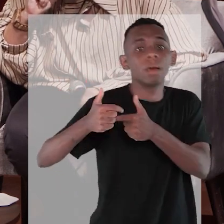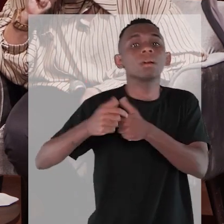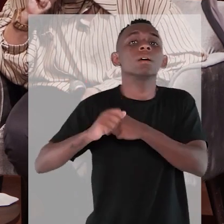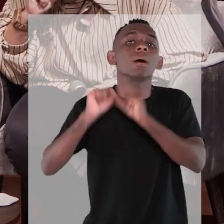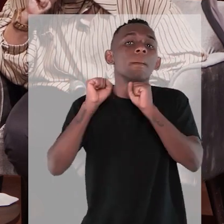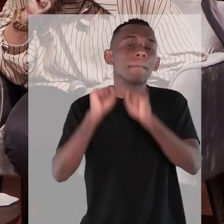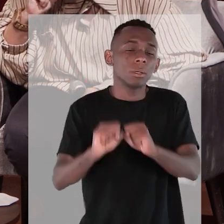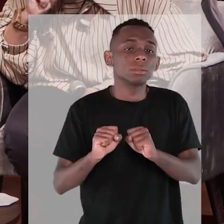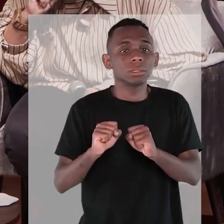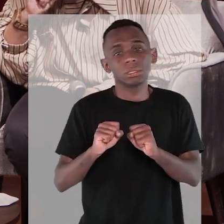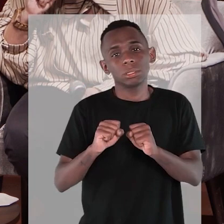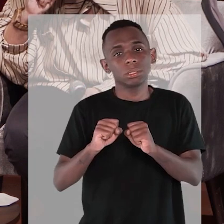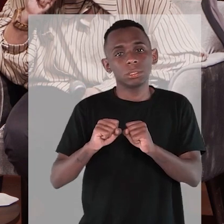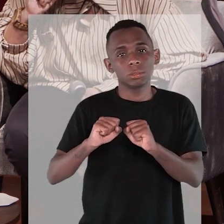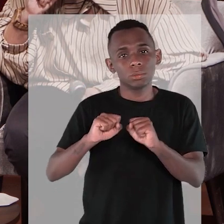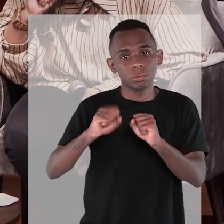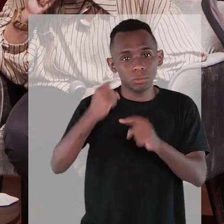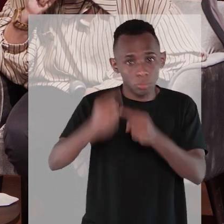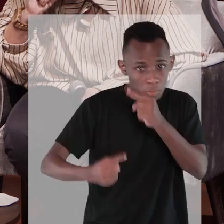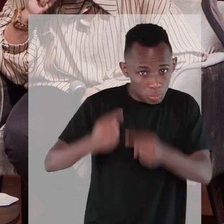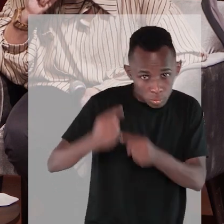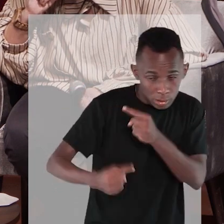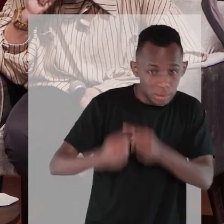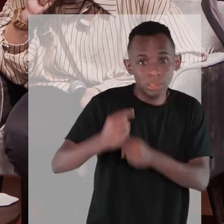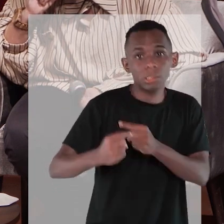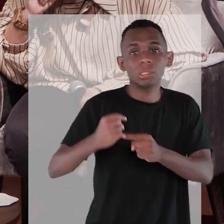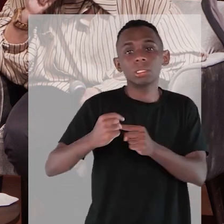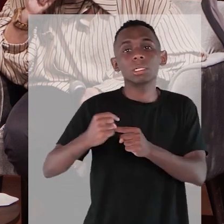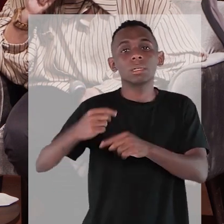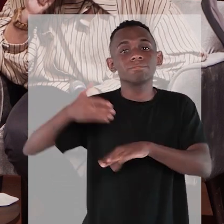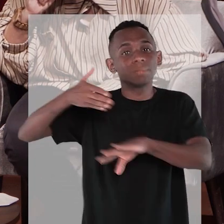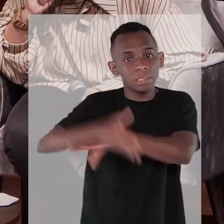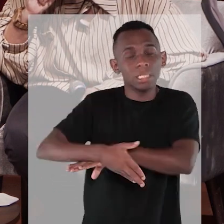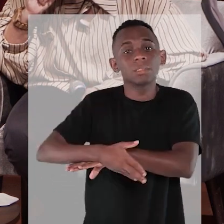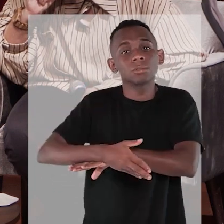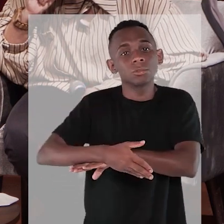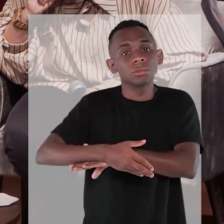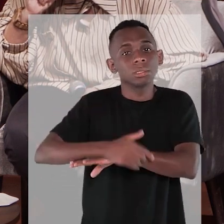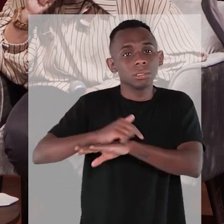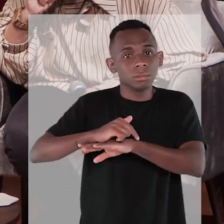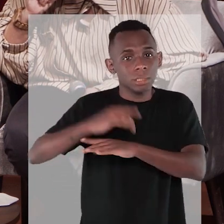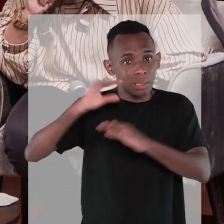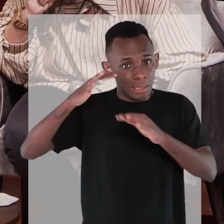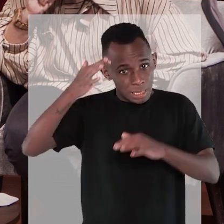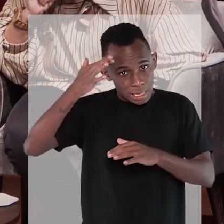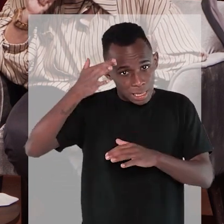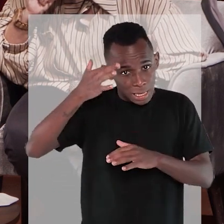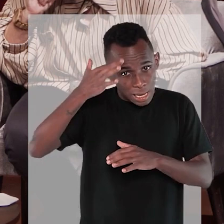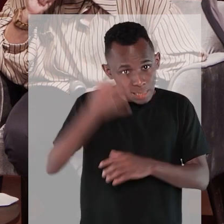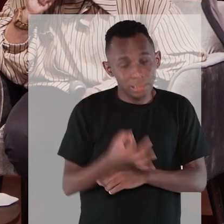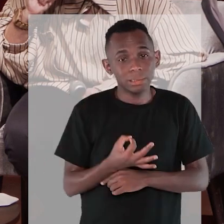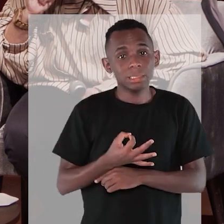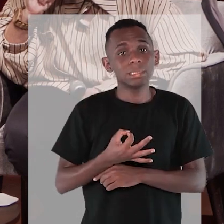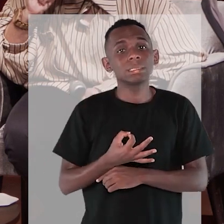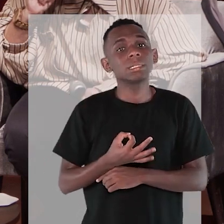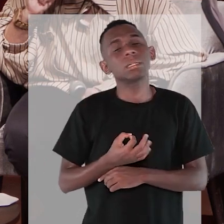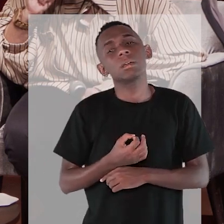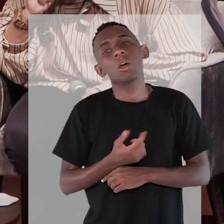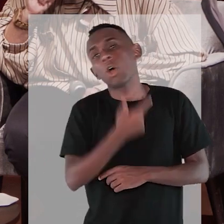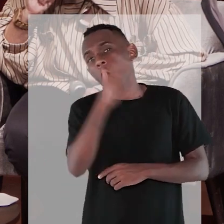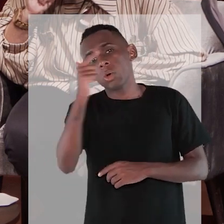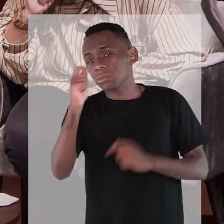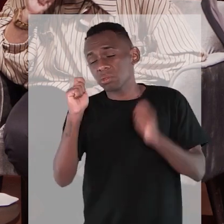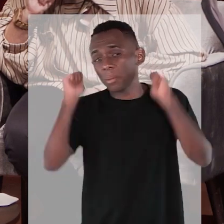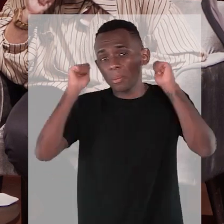combate político, nenhuma delas tem a capilaridade necessária, né, para se espraiar por